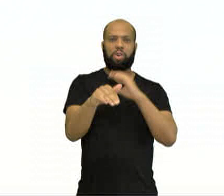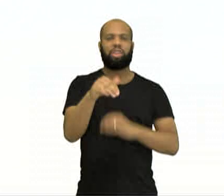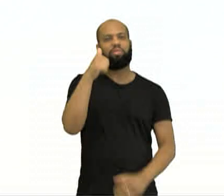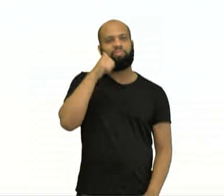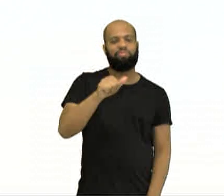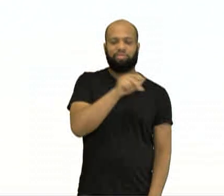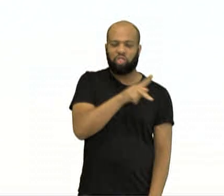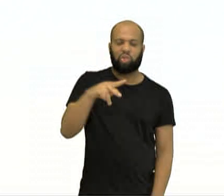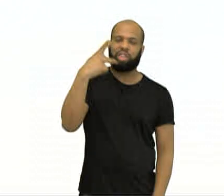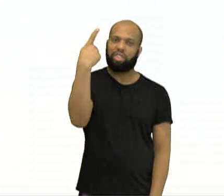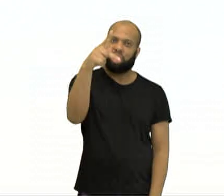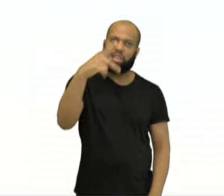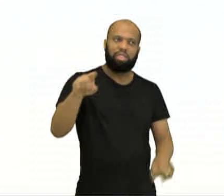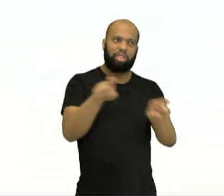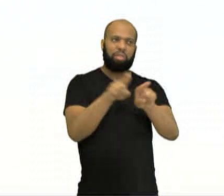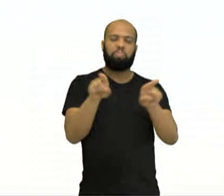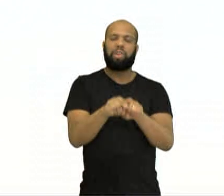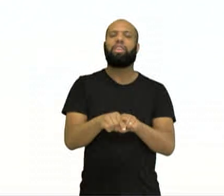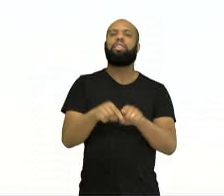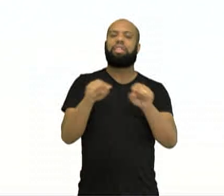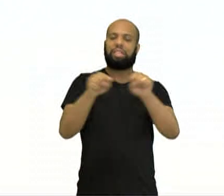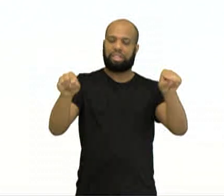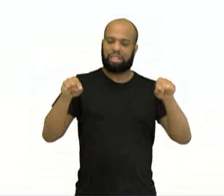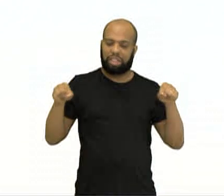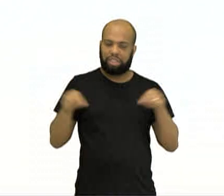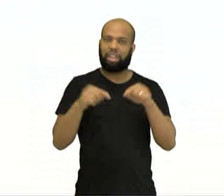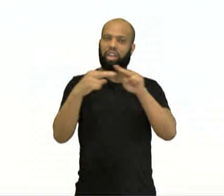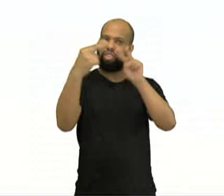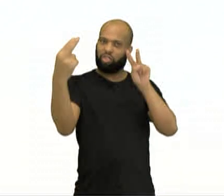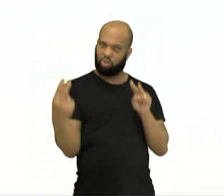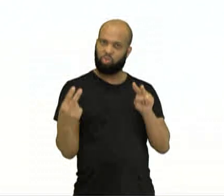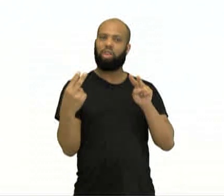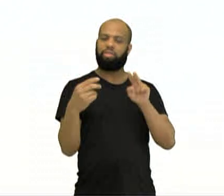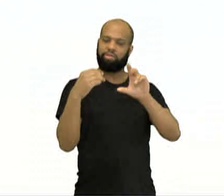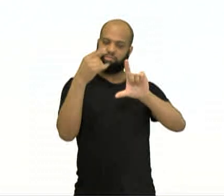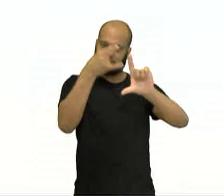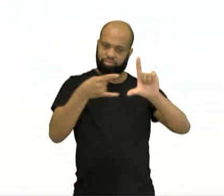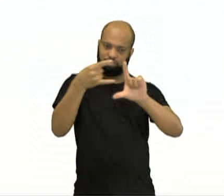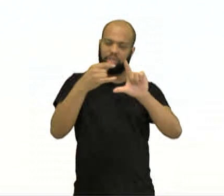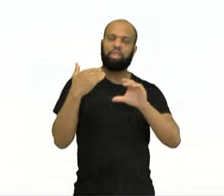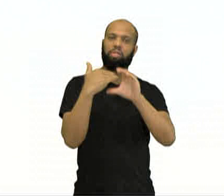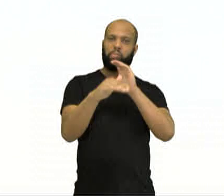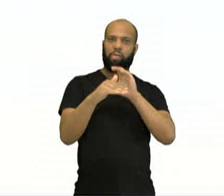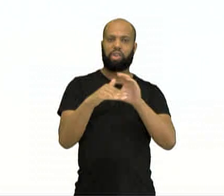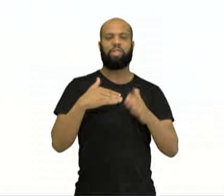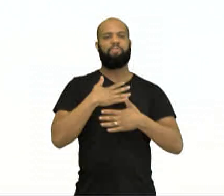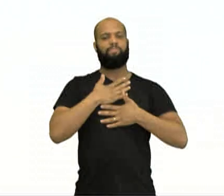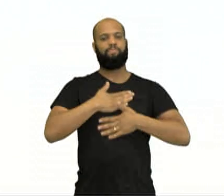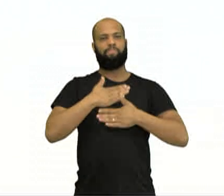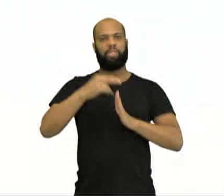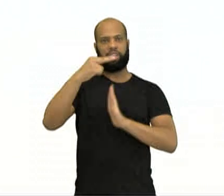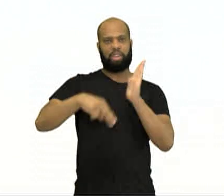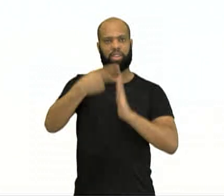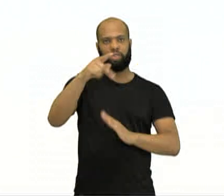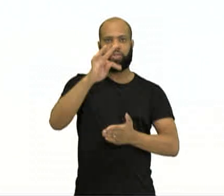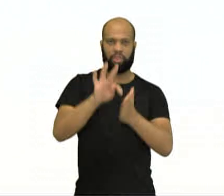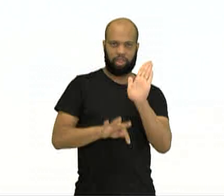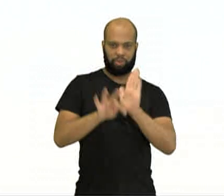professora. Vai lá, na sala de aula virtual, manda para eles. Eles vão ter o prazer de ler seu